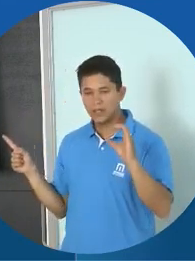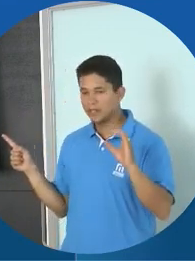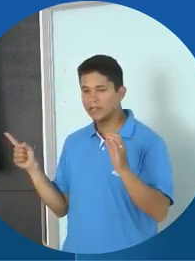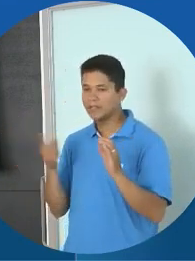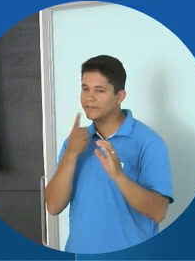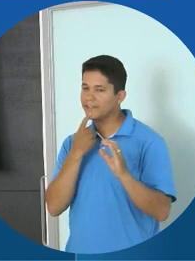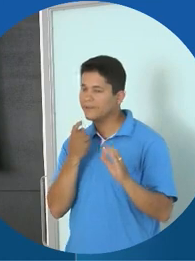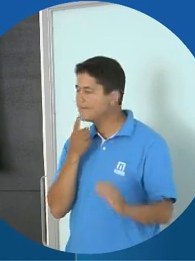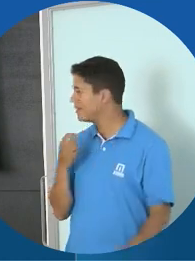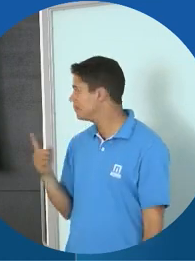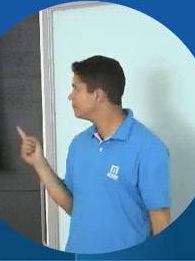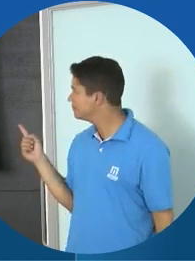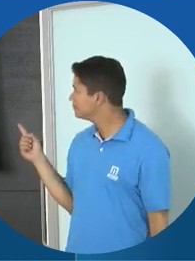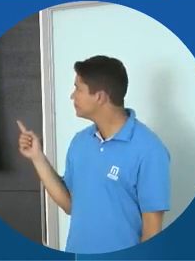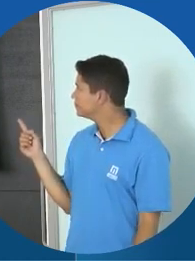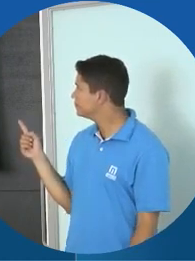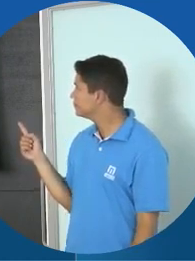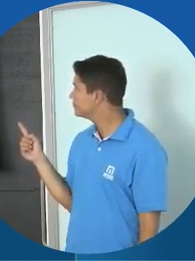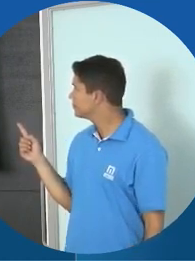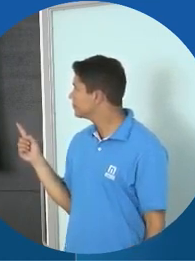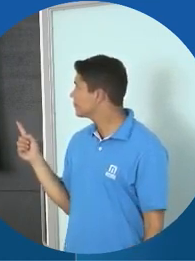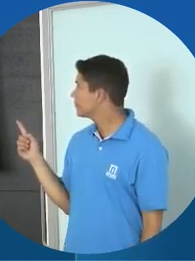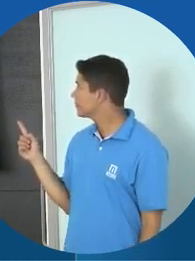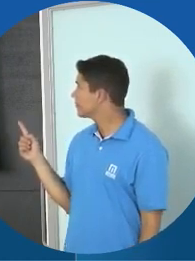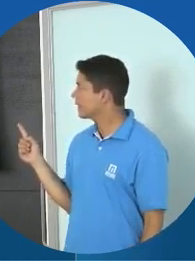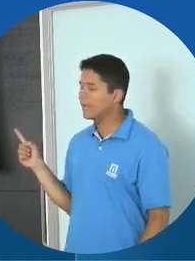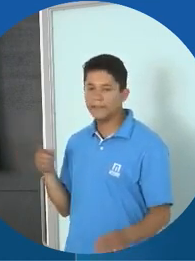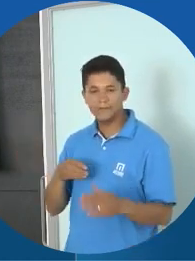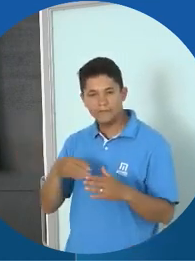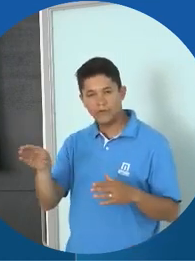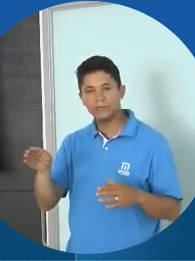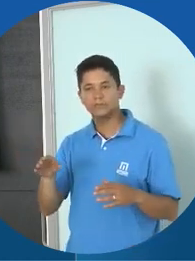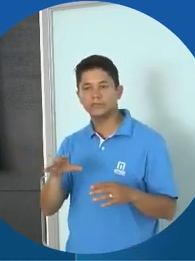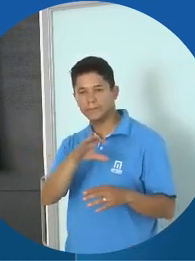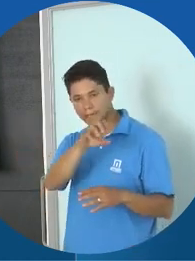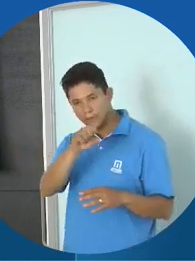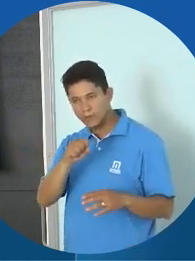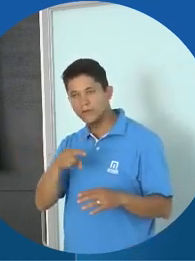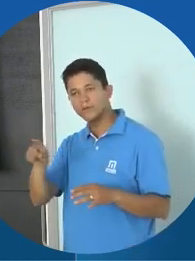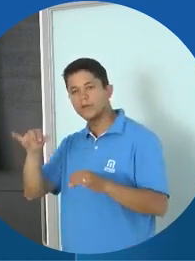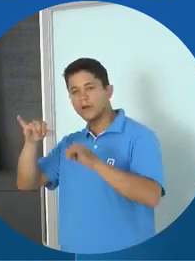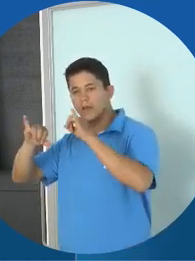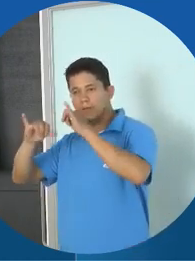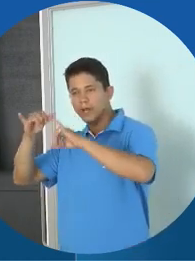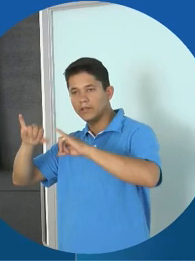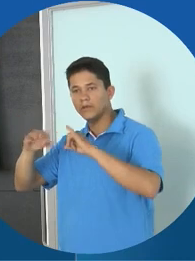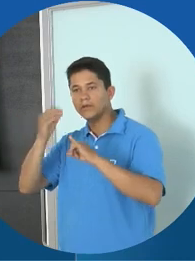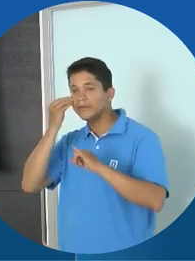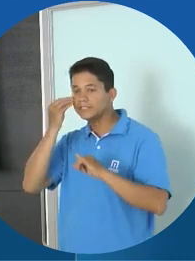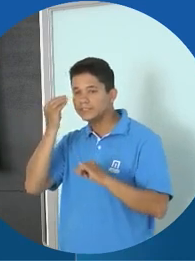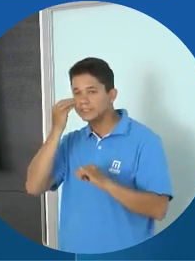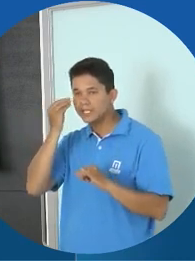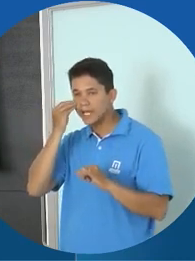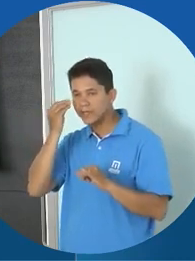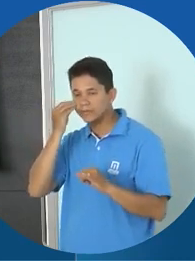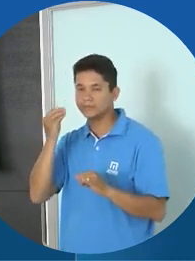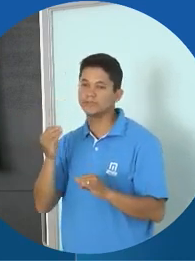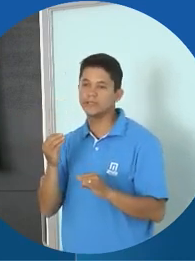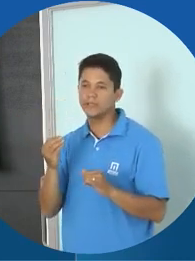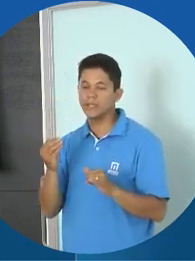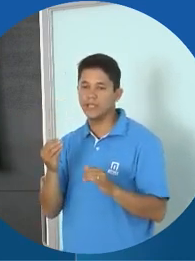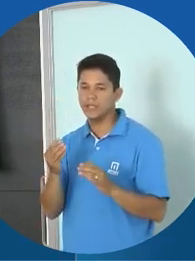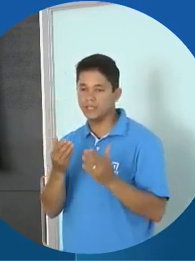mais próximo ao ponto de injeção, e fomos ao laboratório realizar ensaios de compressão em alguns corpos de